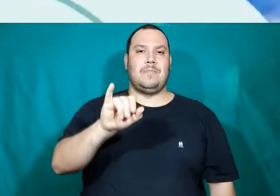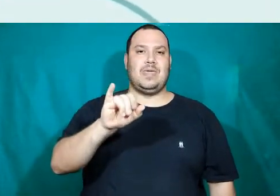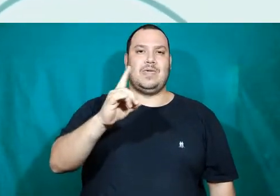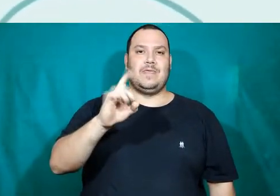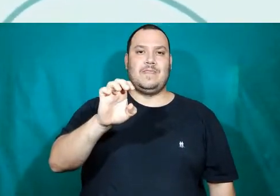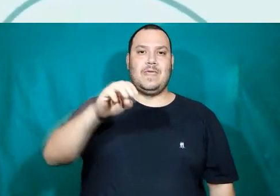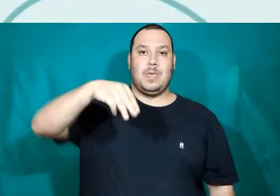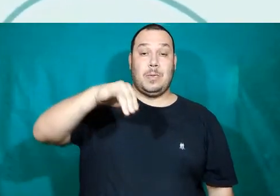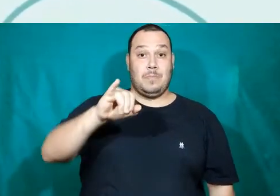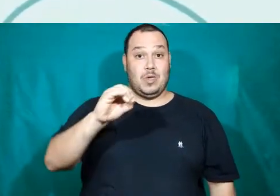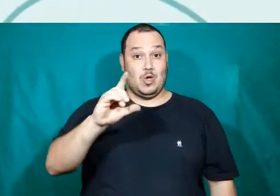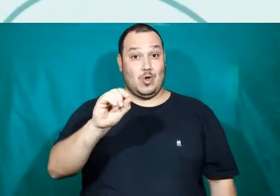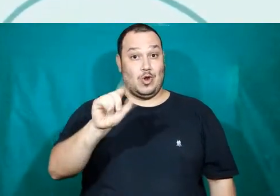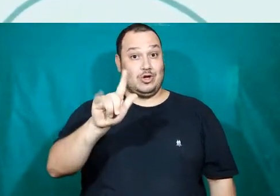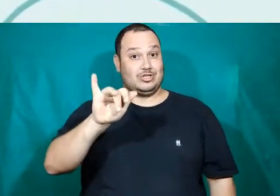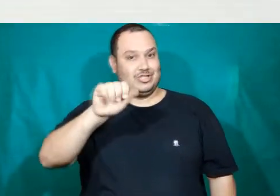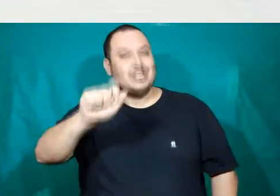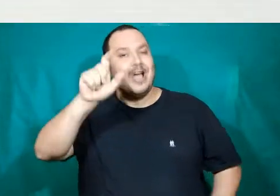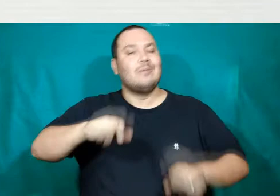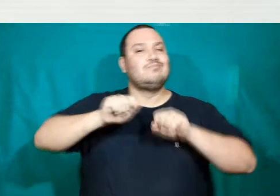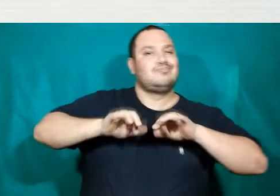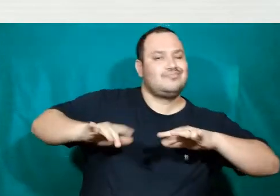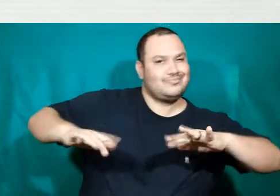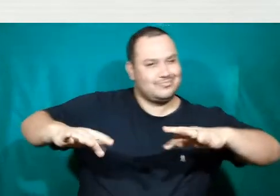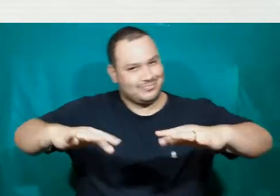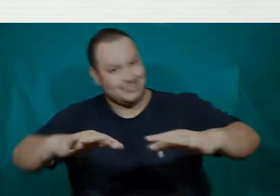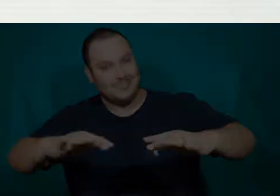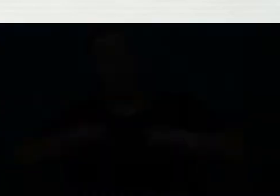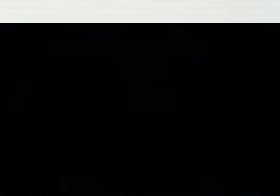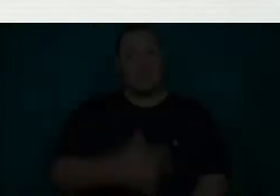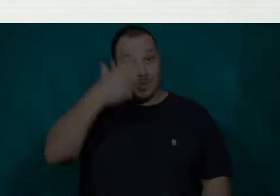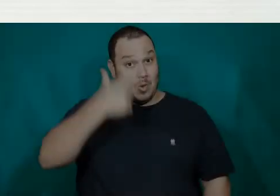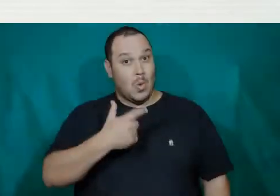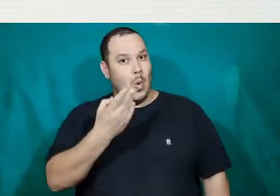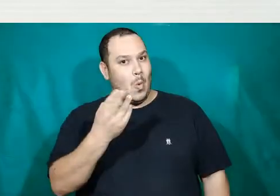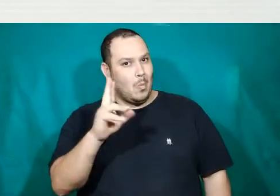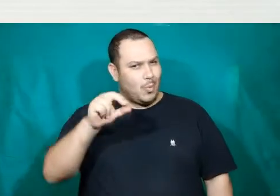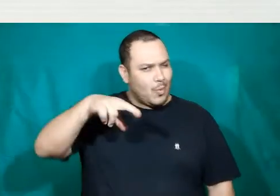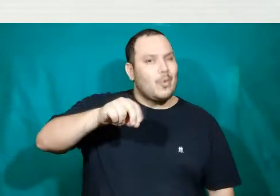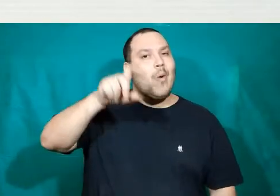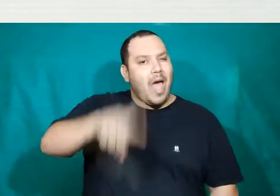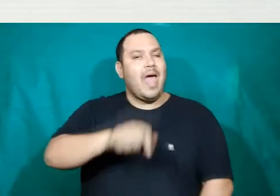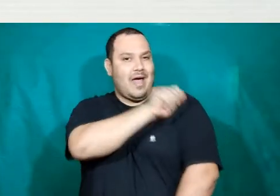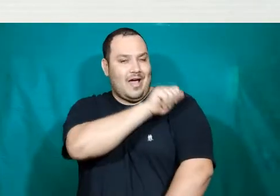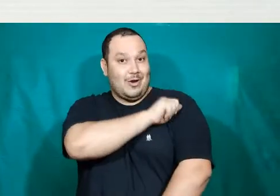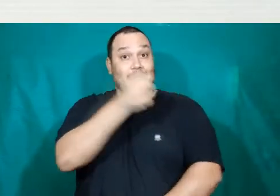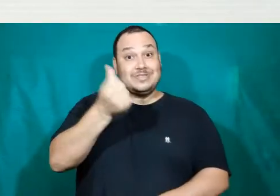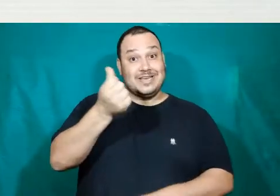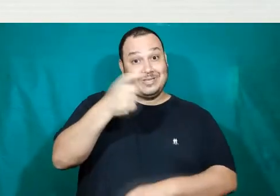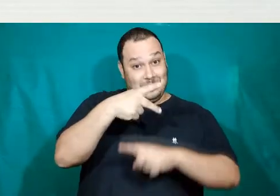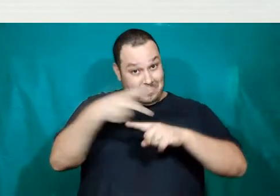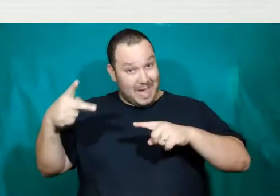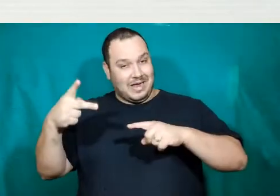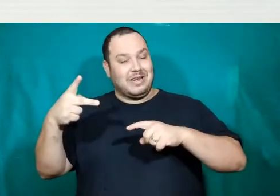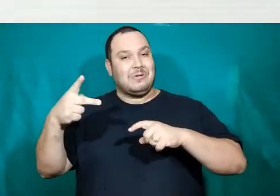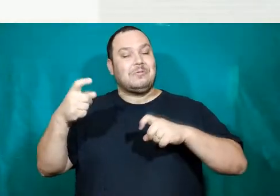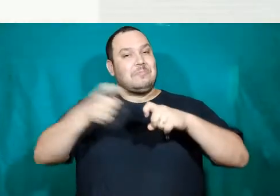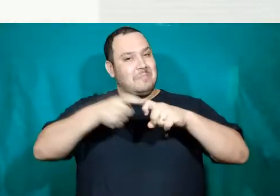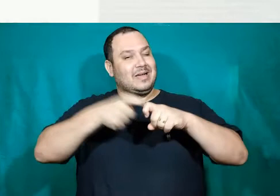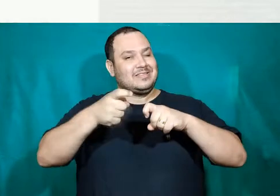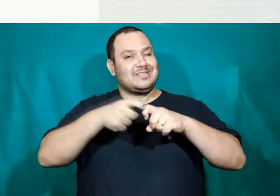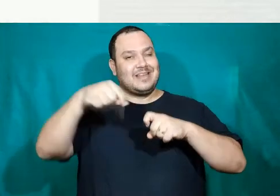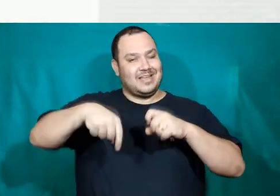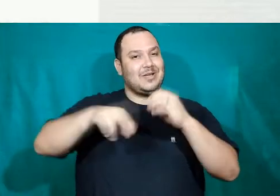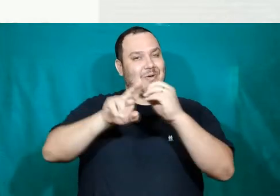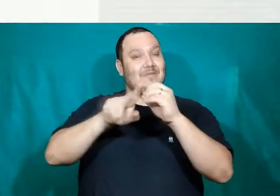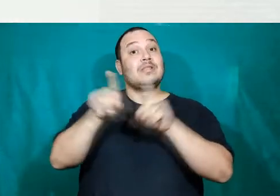matéria chamada epidemiologia. Eu sou o Bruno, acadêmico do sexto período da Universidade Federal de Jataí, presidente da Liga de